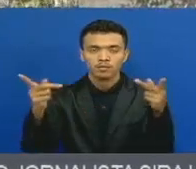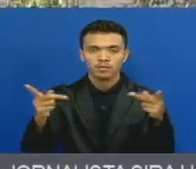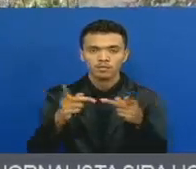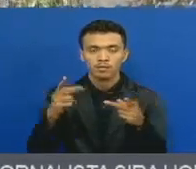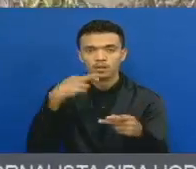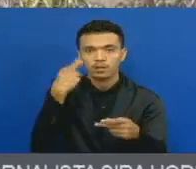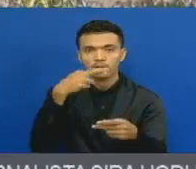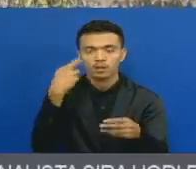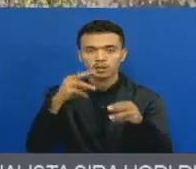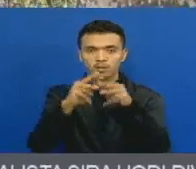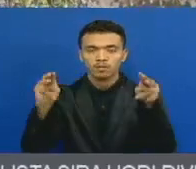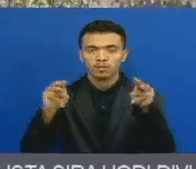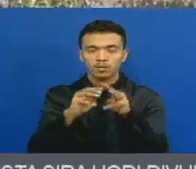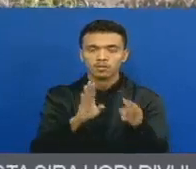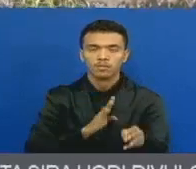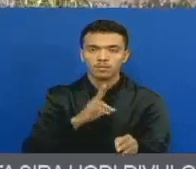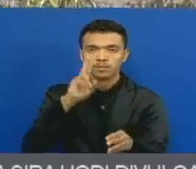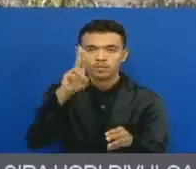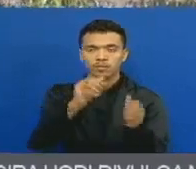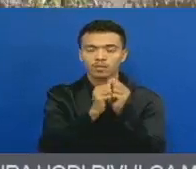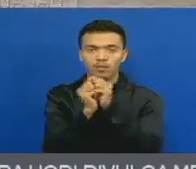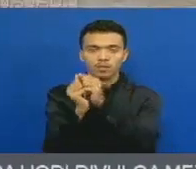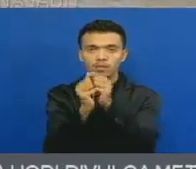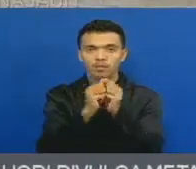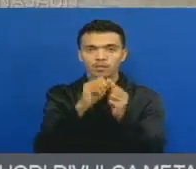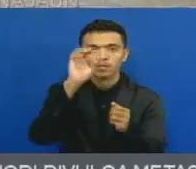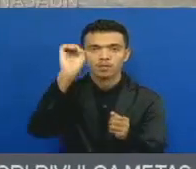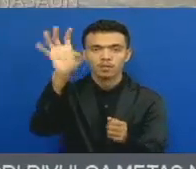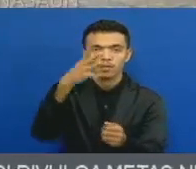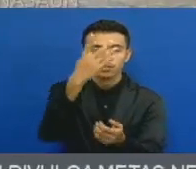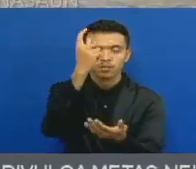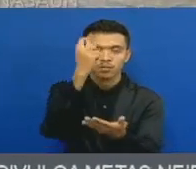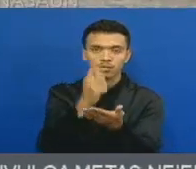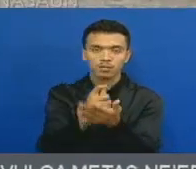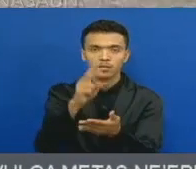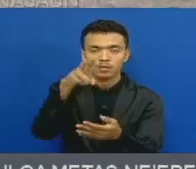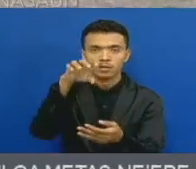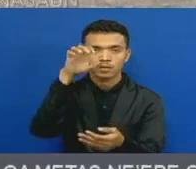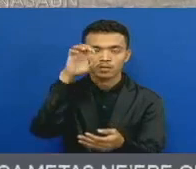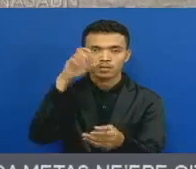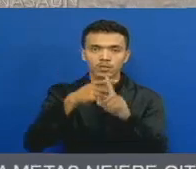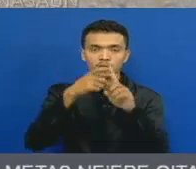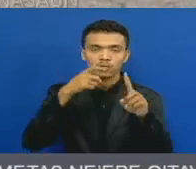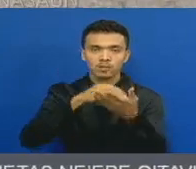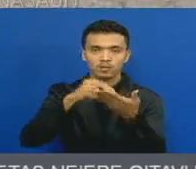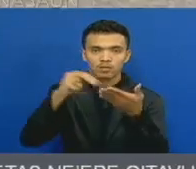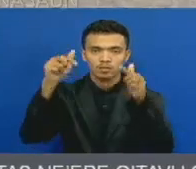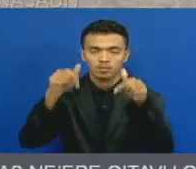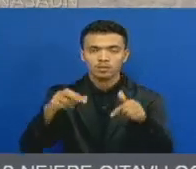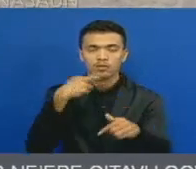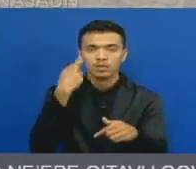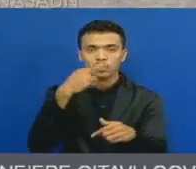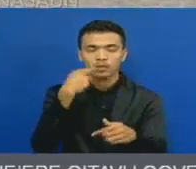produção hare ia municipio Baucau, hamutuk hectares rihun sanulu resin hat atus rua resin husi numero ne,